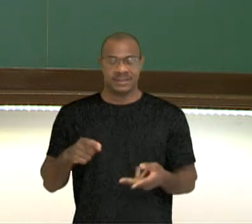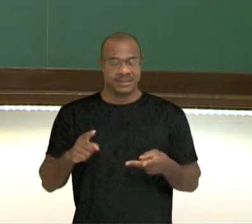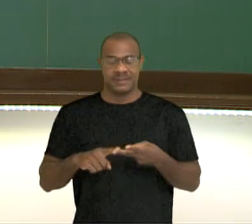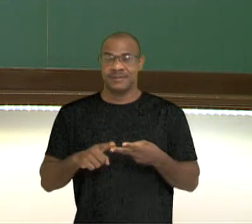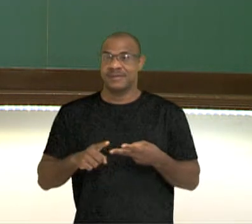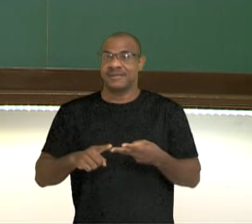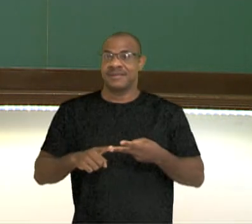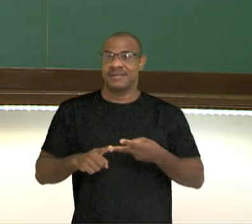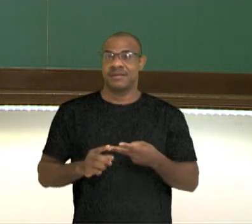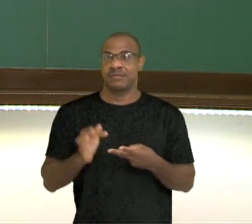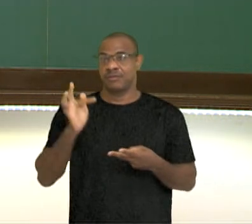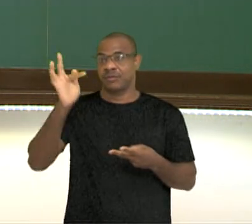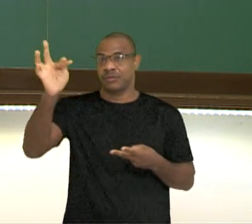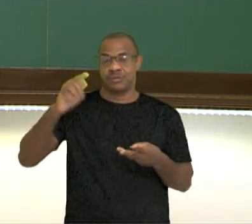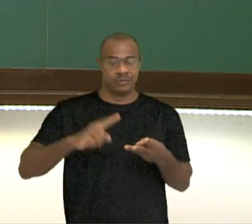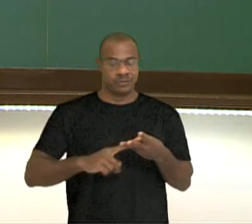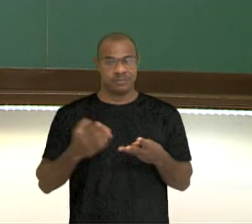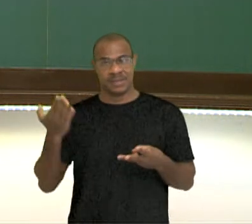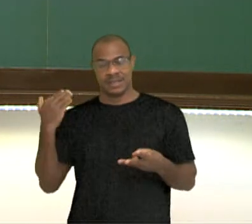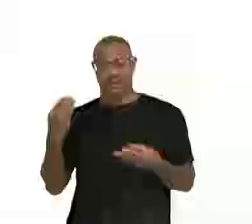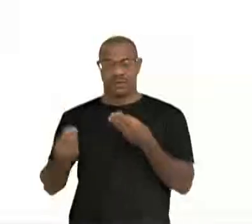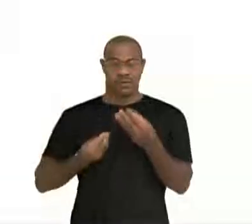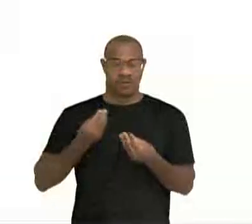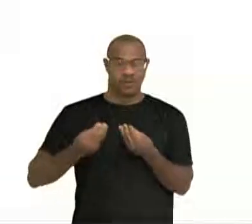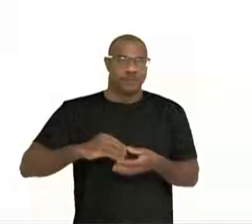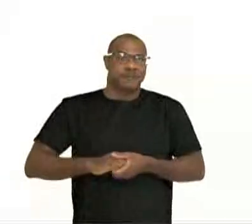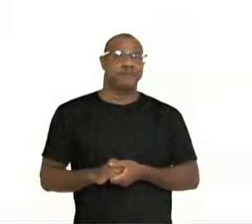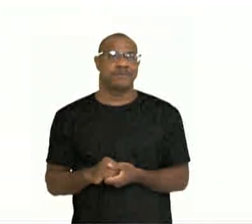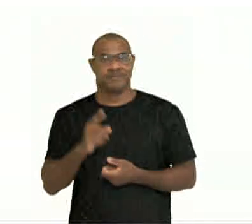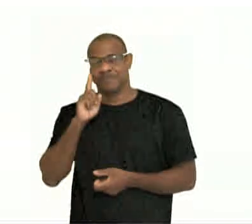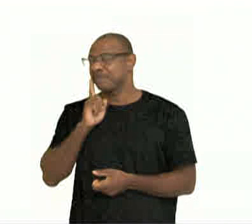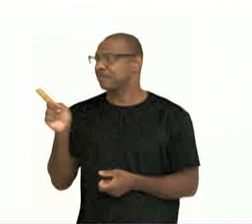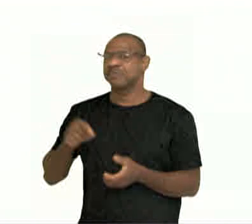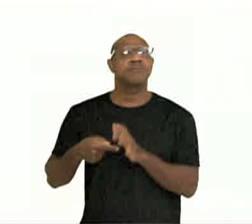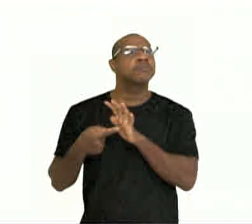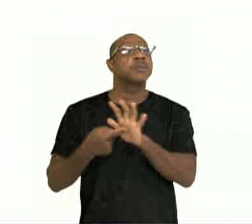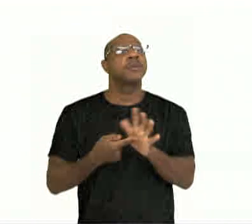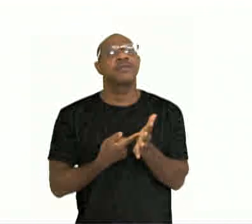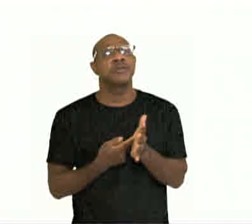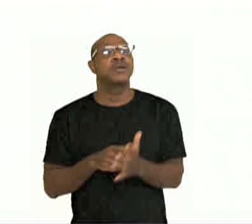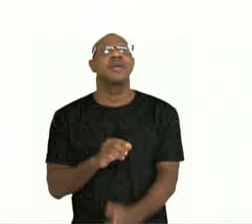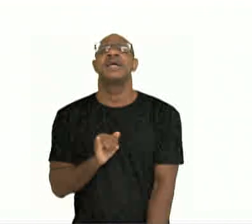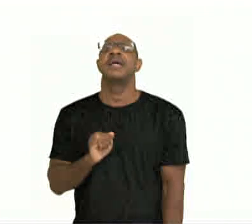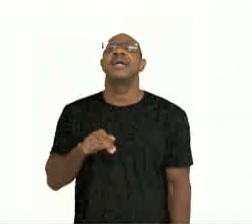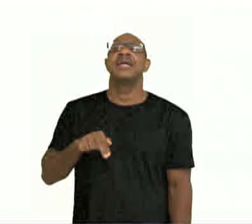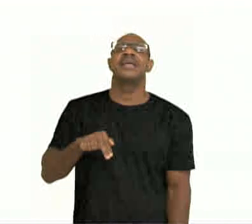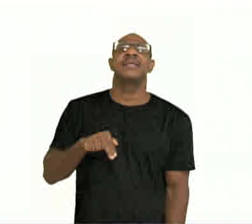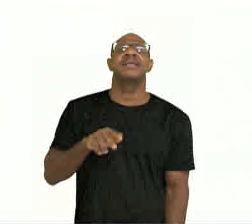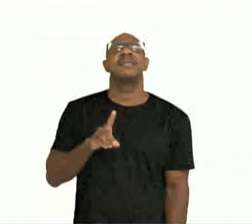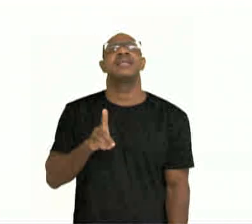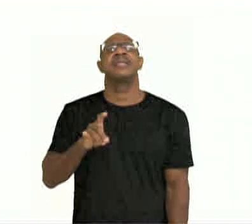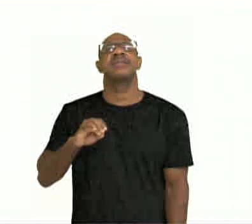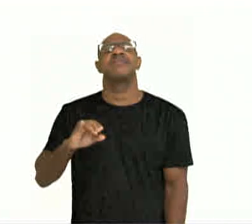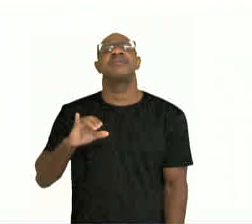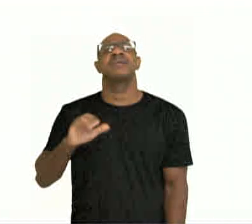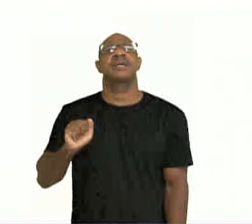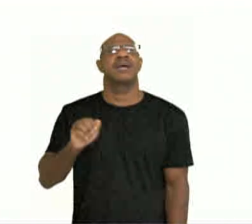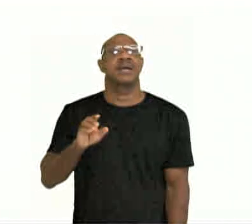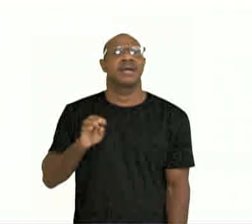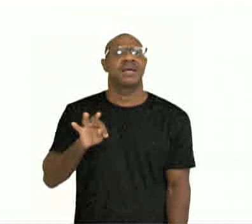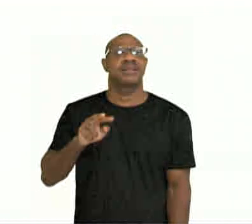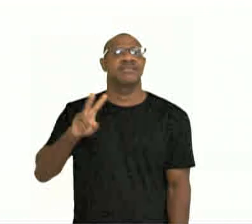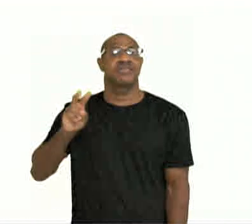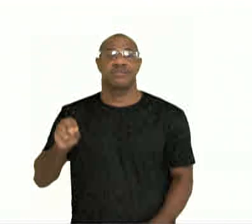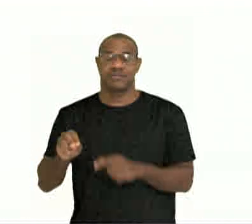Conferindo, está no presente do modo indicativo. Por que o modo indicativo, prof? Porque o indicativo indica